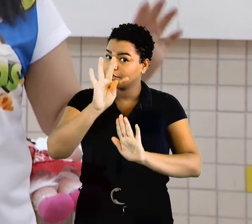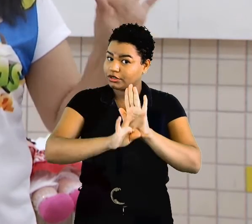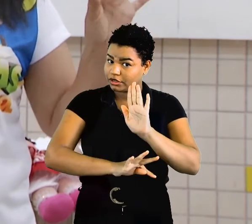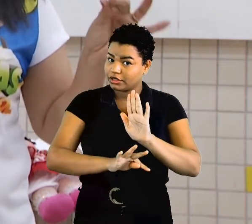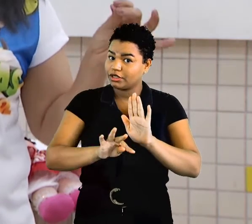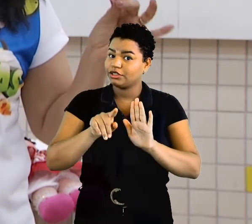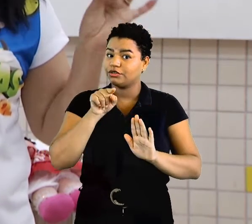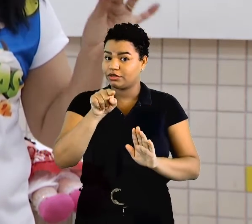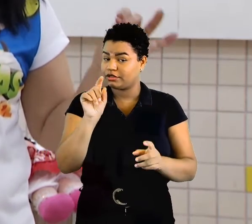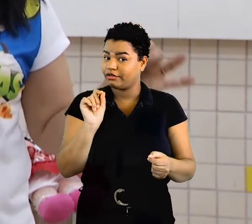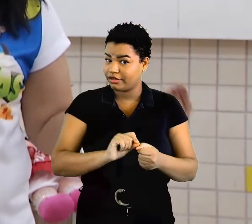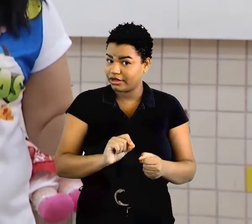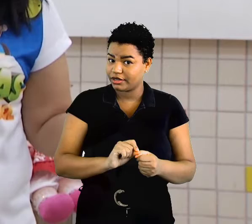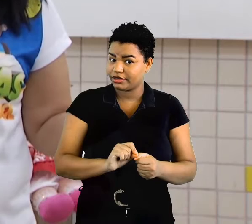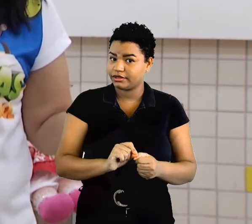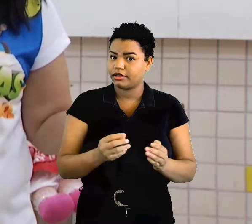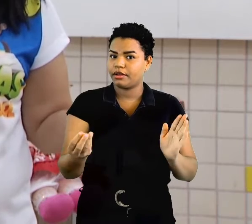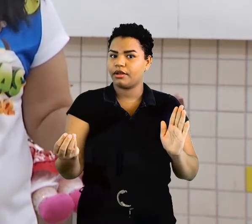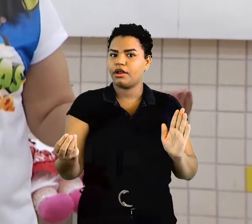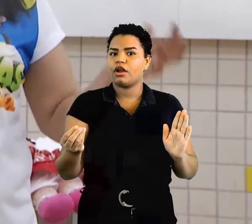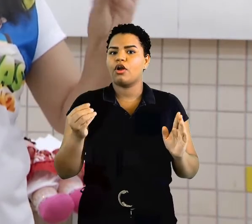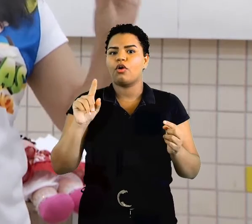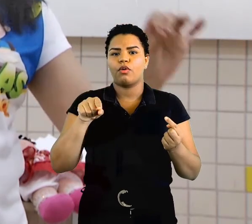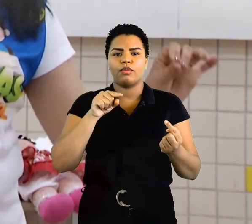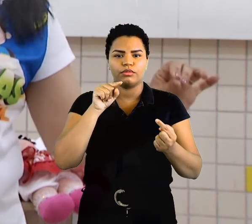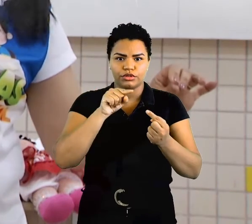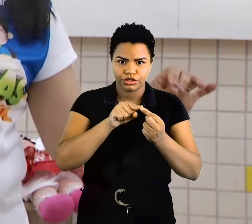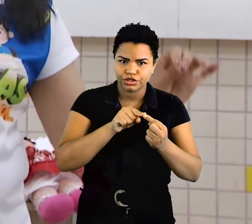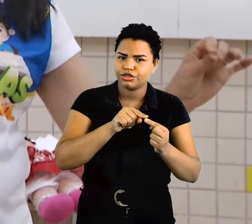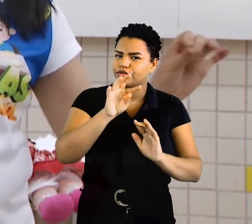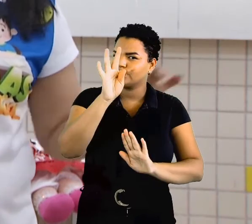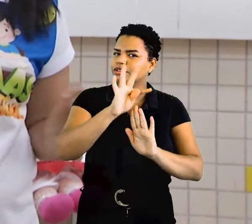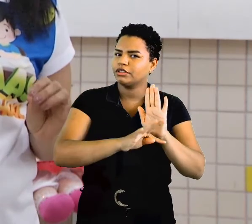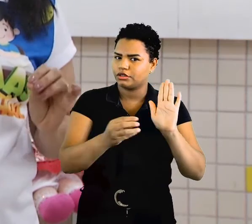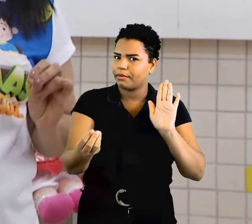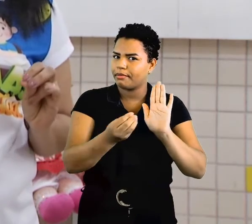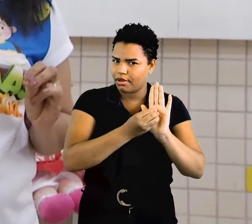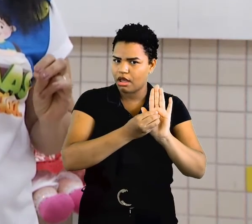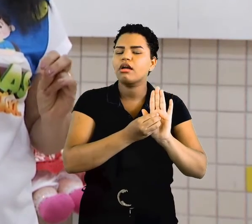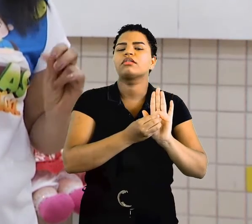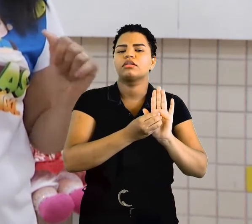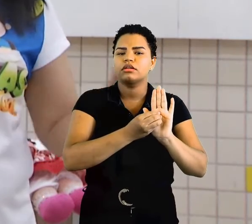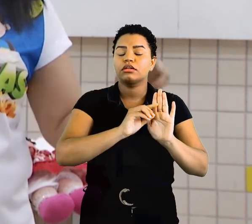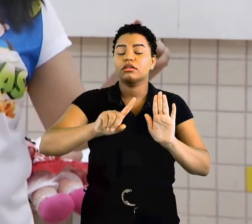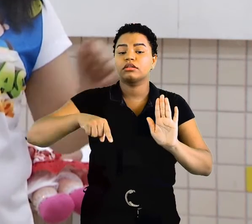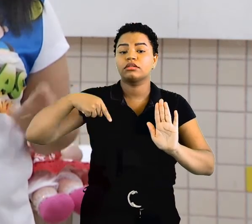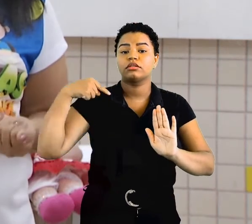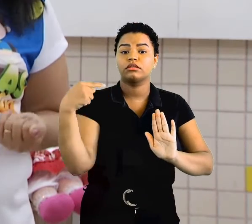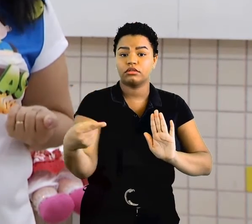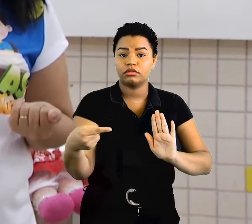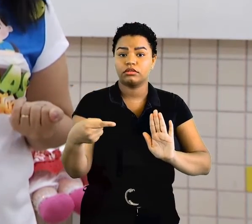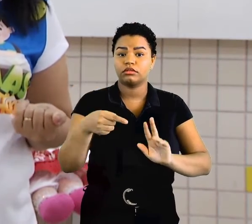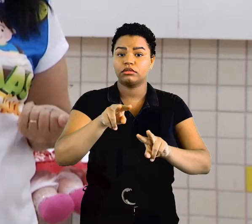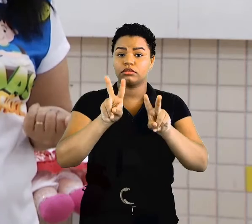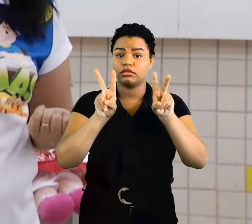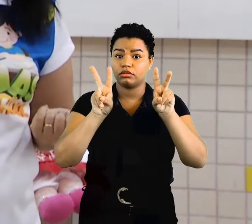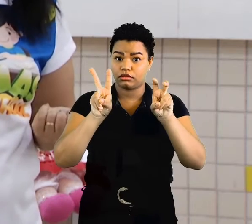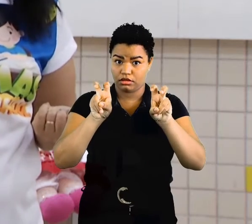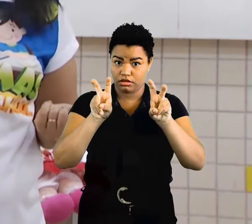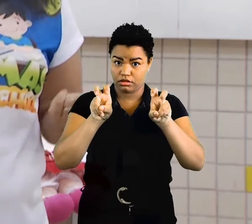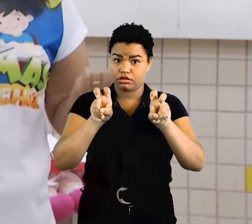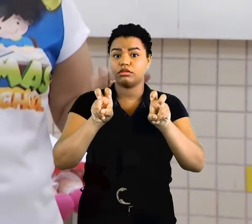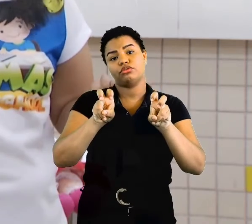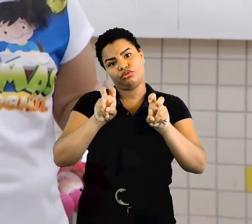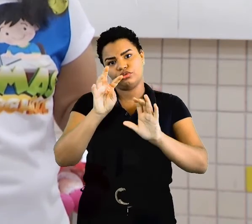disso. Vão colocar o objetivo do texto. Depois que você colocar o objetivo do texto, você vai colocar o título do texto, que é o nome da